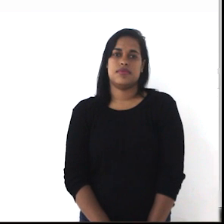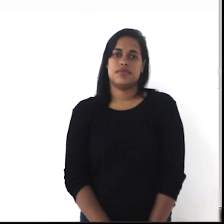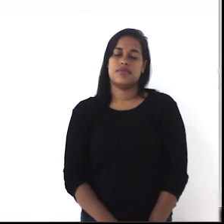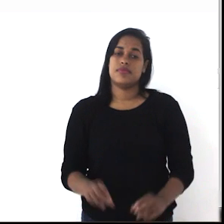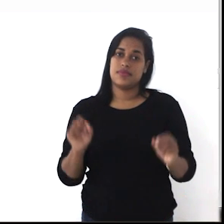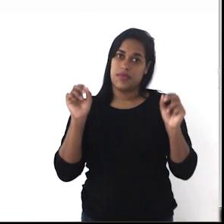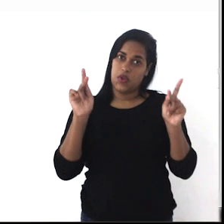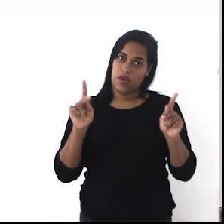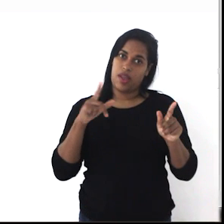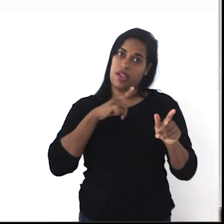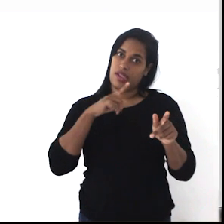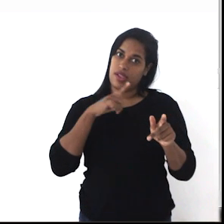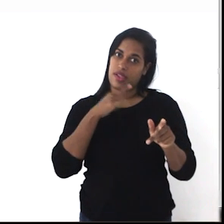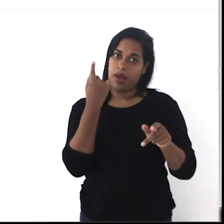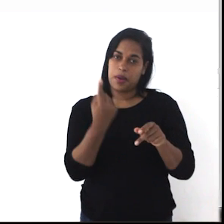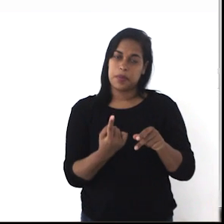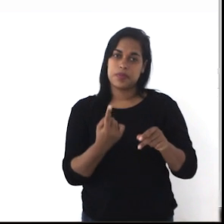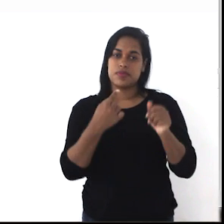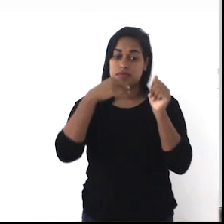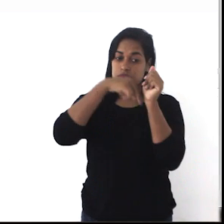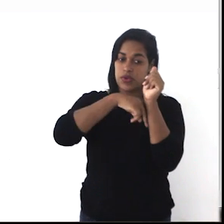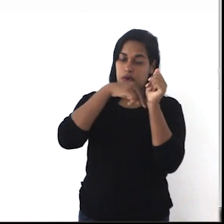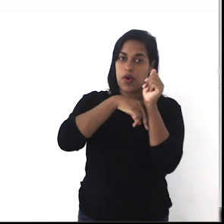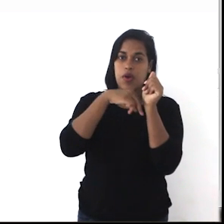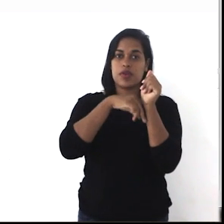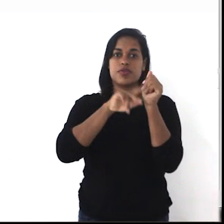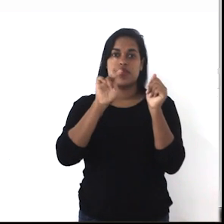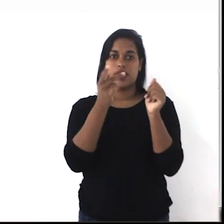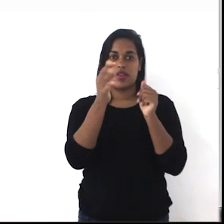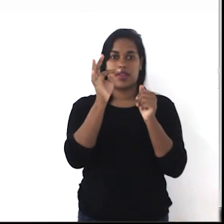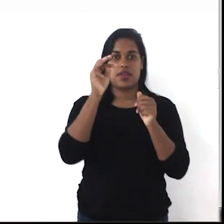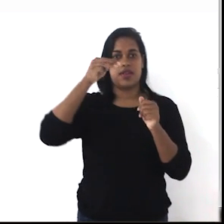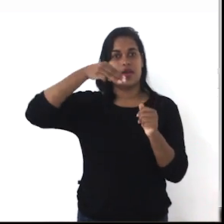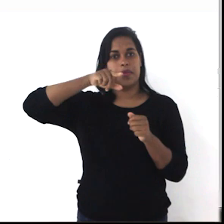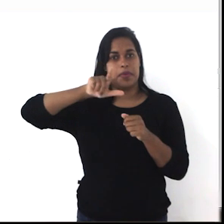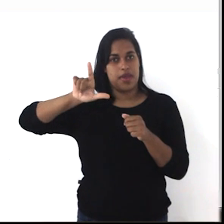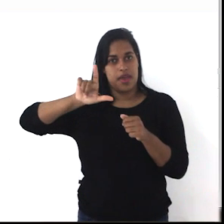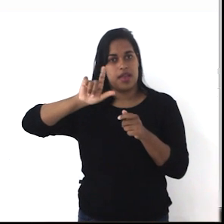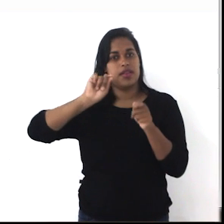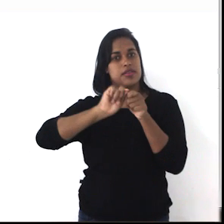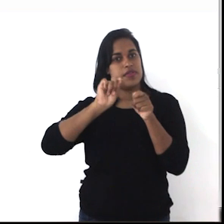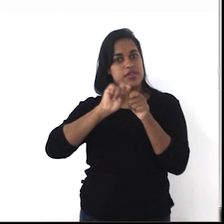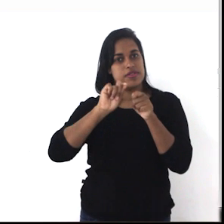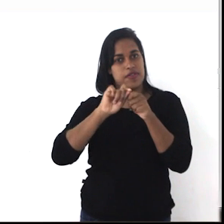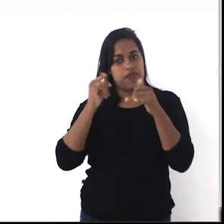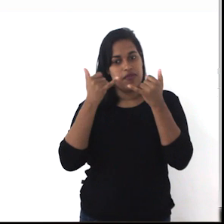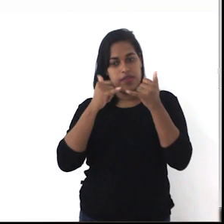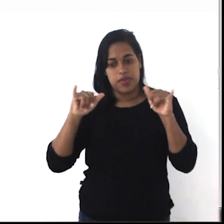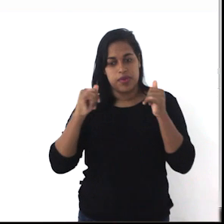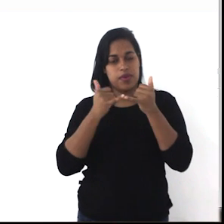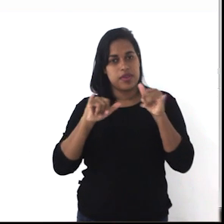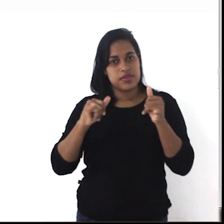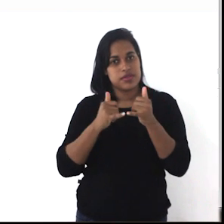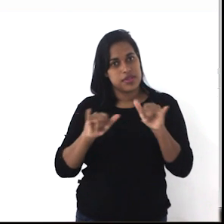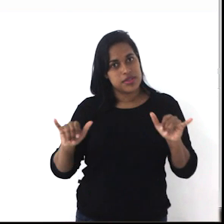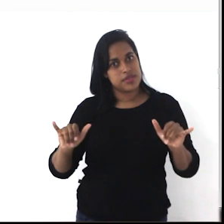Pronto, temos um código HTML que vai ser gerado com as linhas. Deixa eu